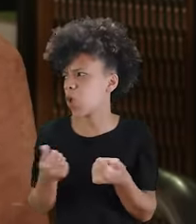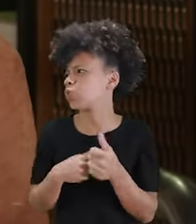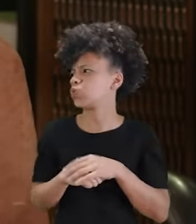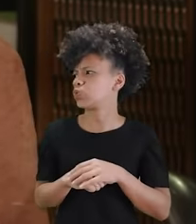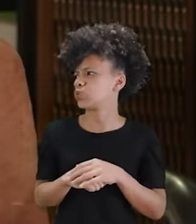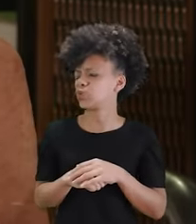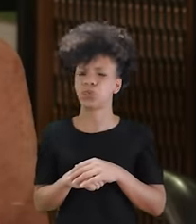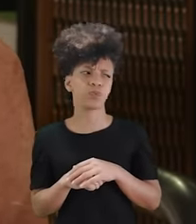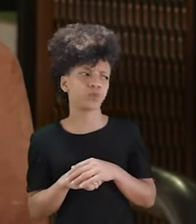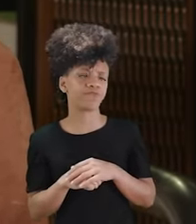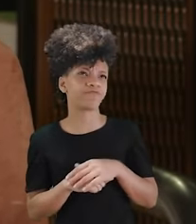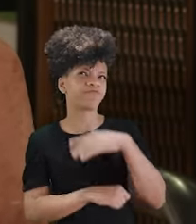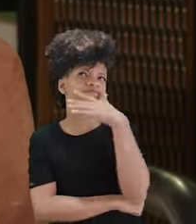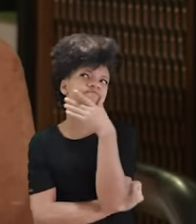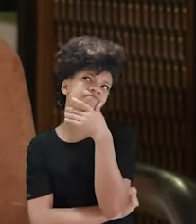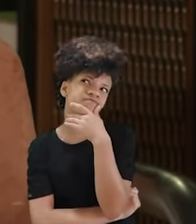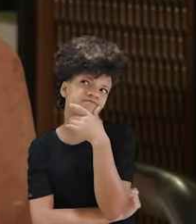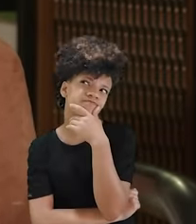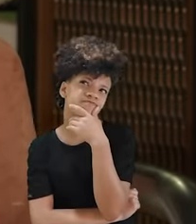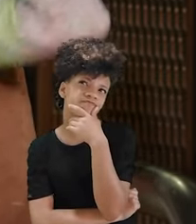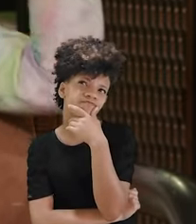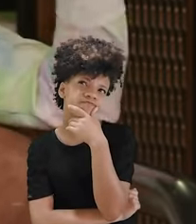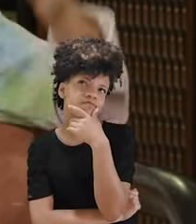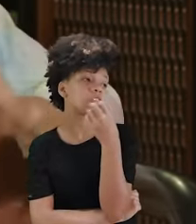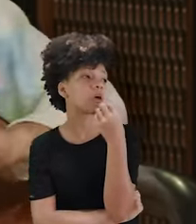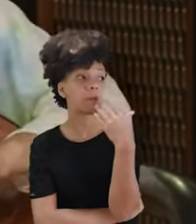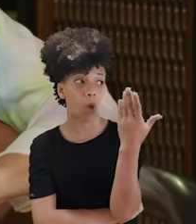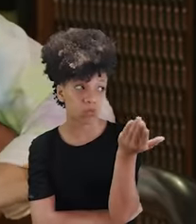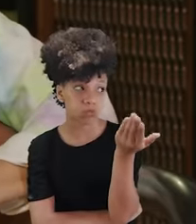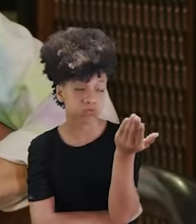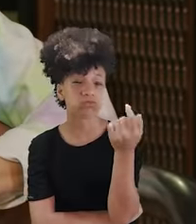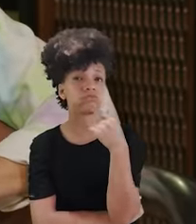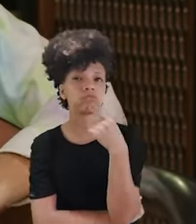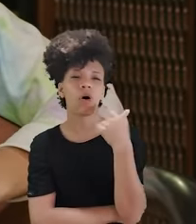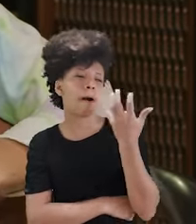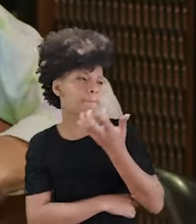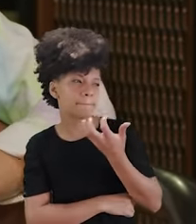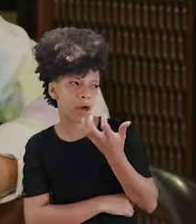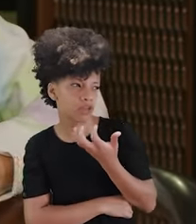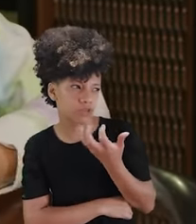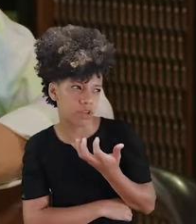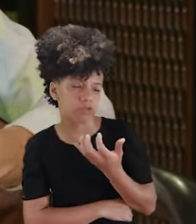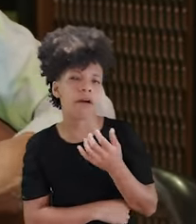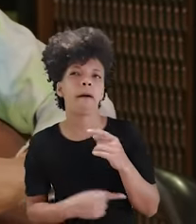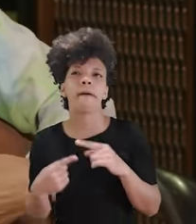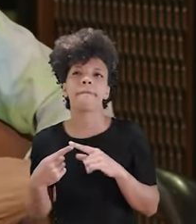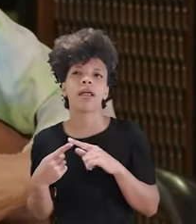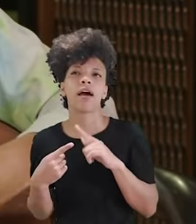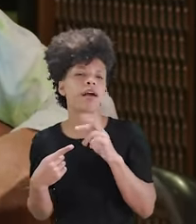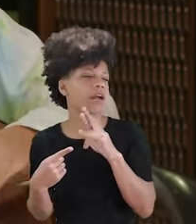ai eu sou apaixonada pela Grécia né as Ilhas gregas são lindas